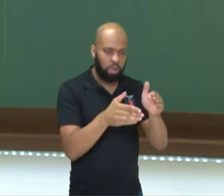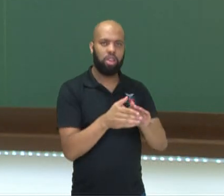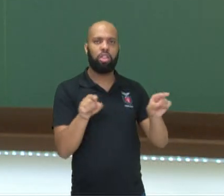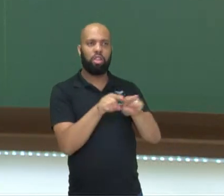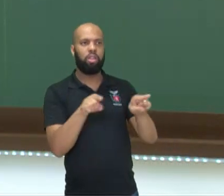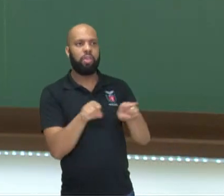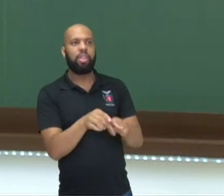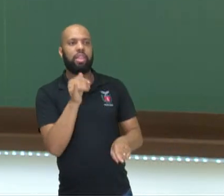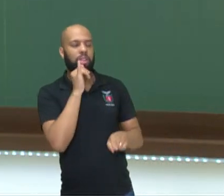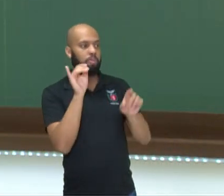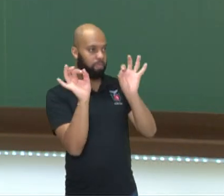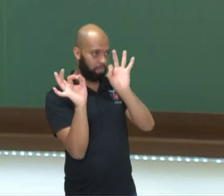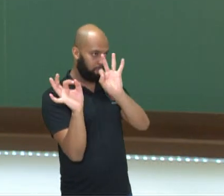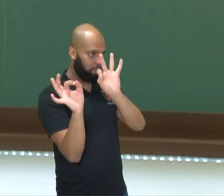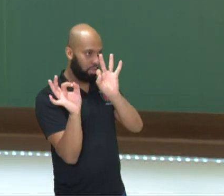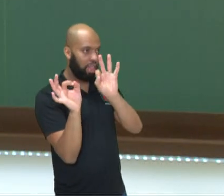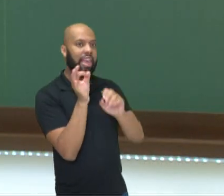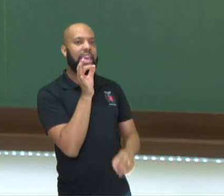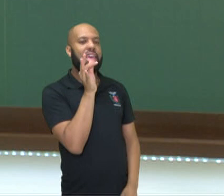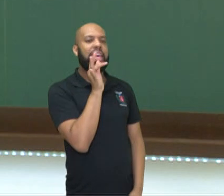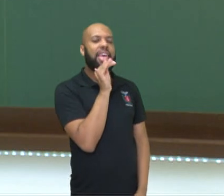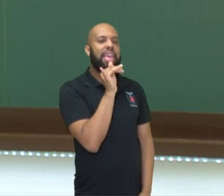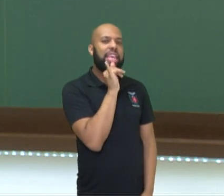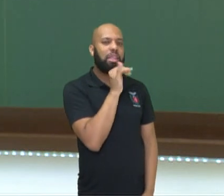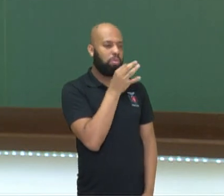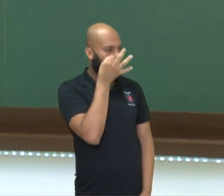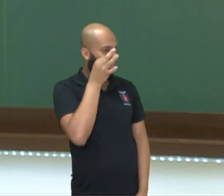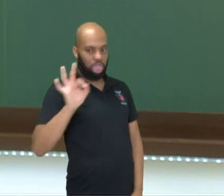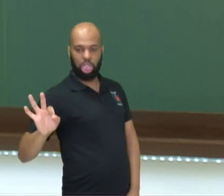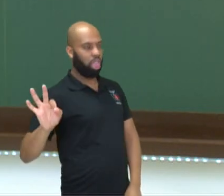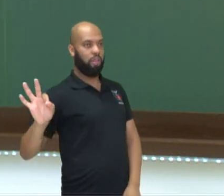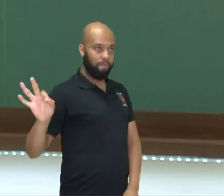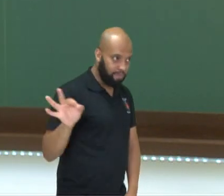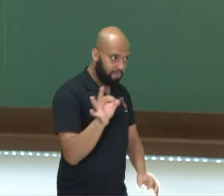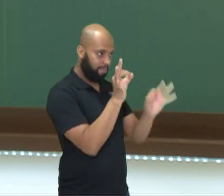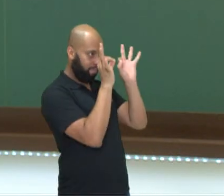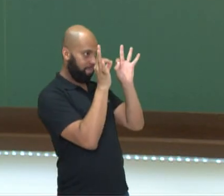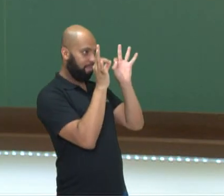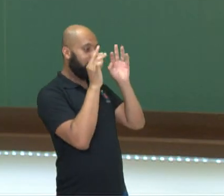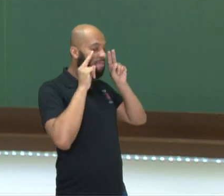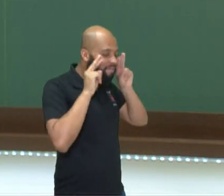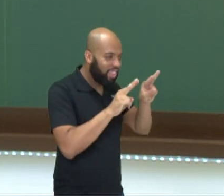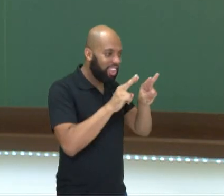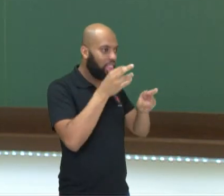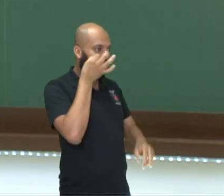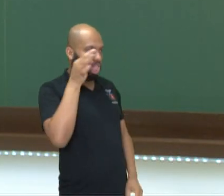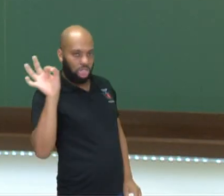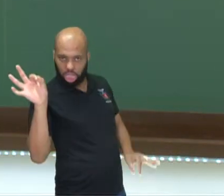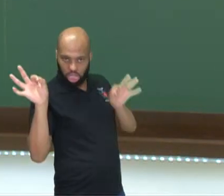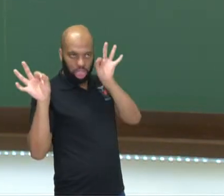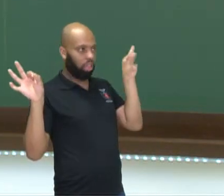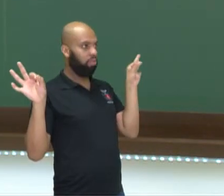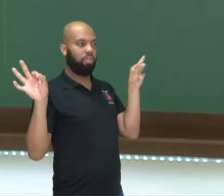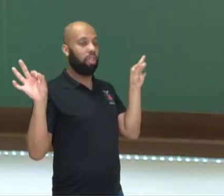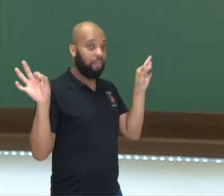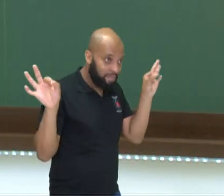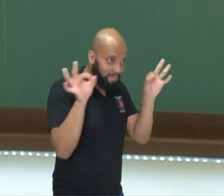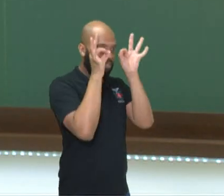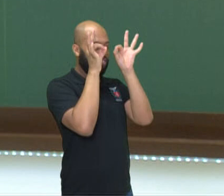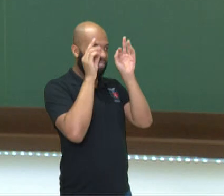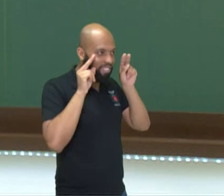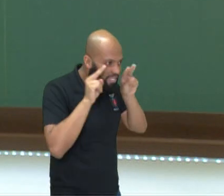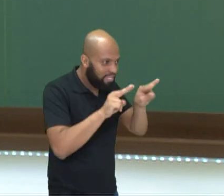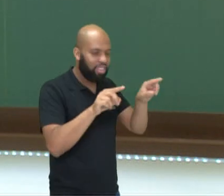gente não desvia o olhar, quando a gente não fica fazendo outras coisas enquanto uma pessoa está conversando conosco, isso é